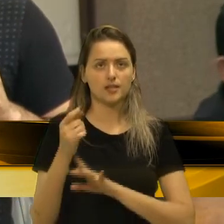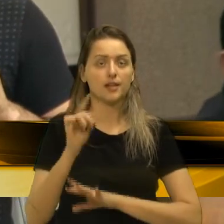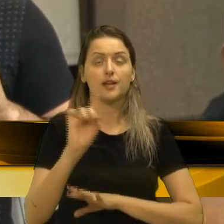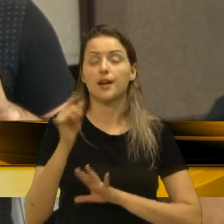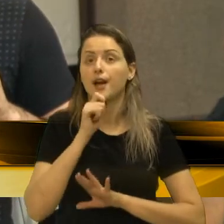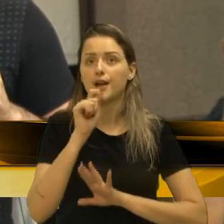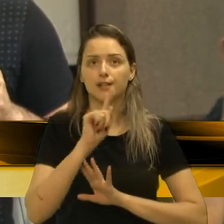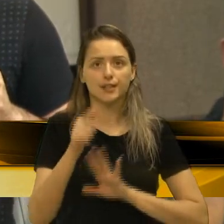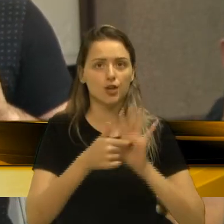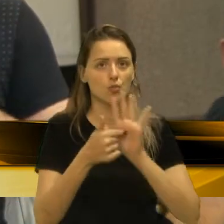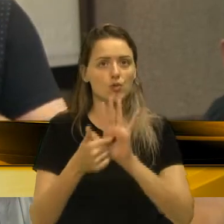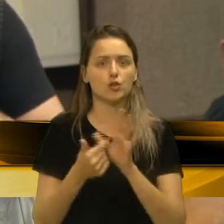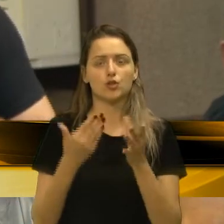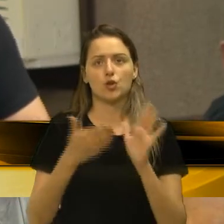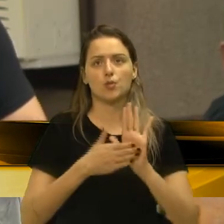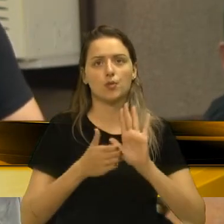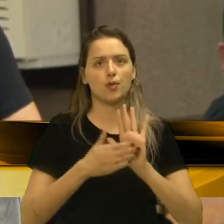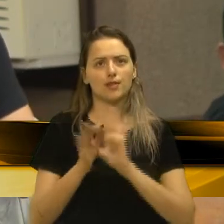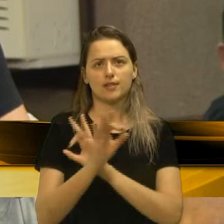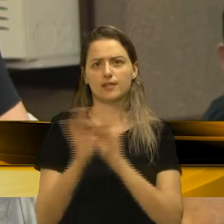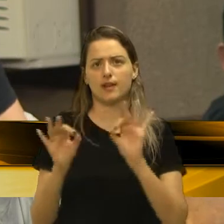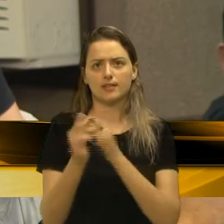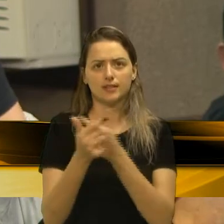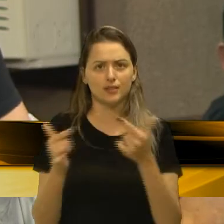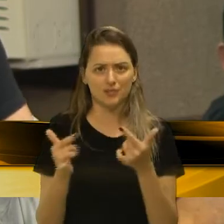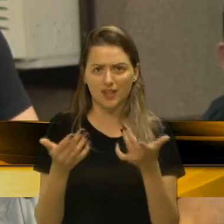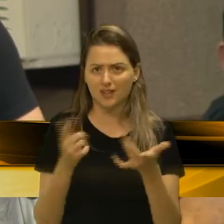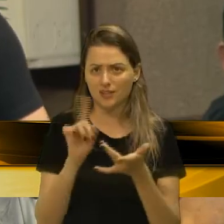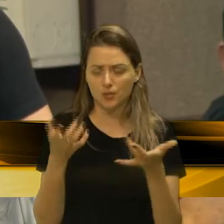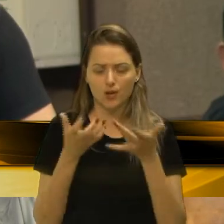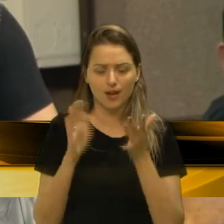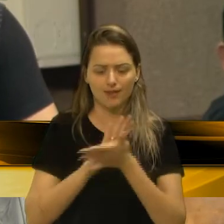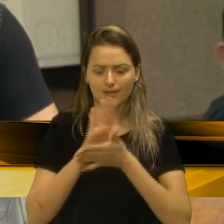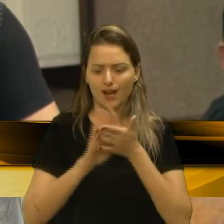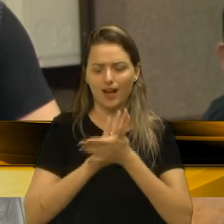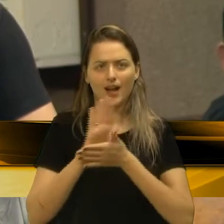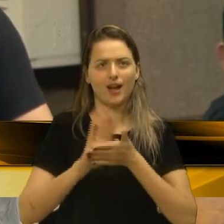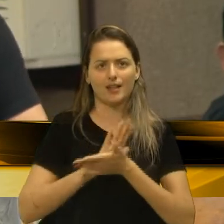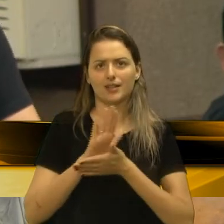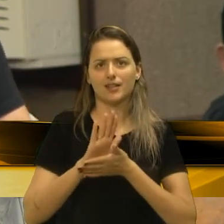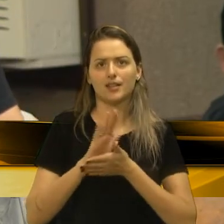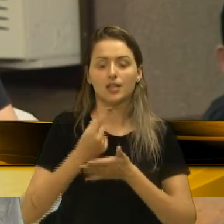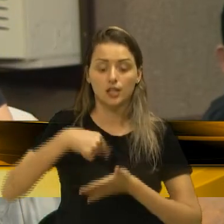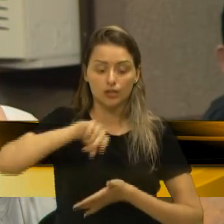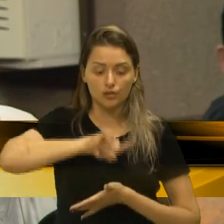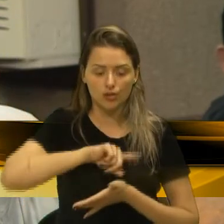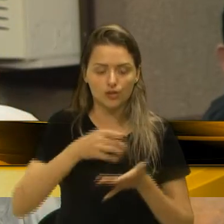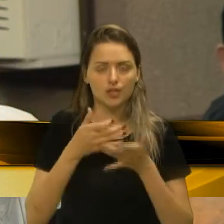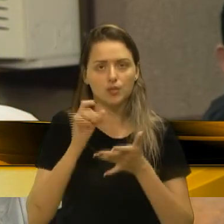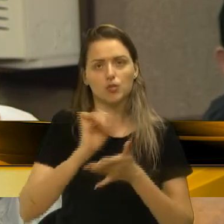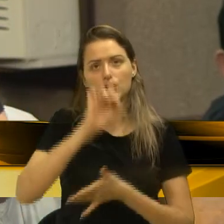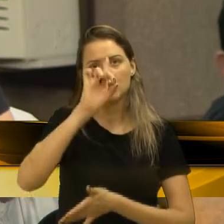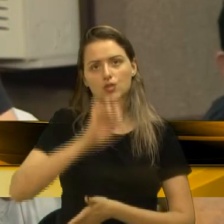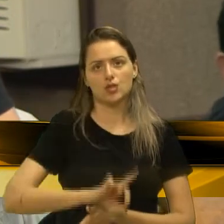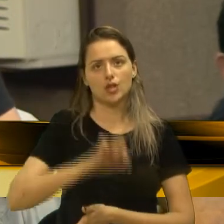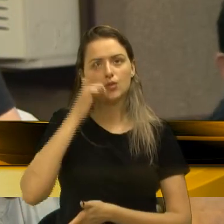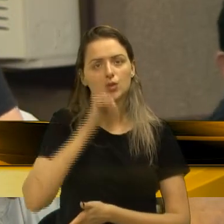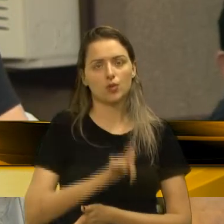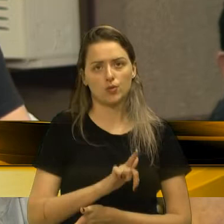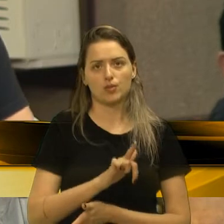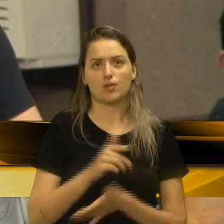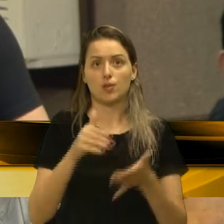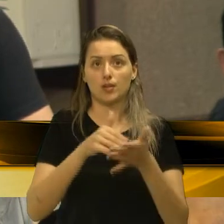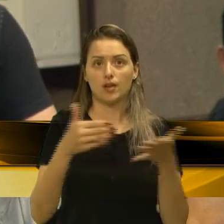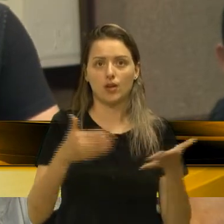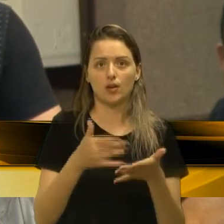apresentou contraproposta. Mas não tem contraproposta, a gente não quer nada, a gente não quer que mude nada. Nós queremos aquilo que foi direito conquistado, adquirido, que